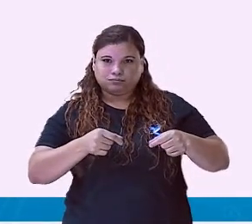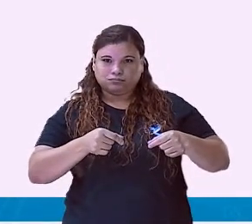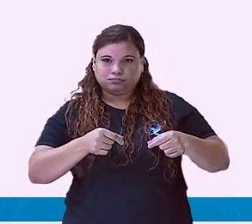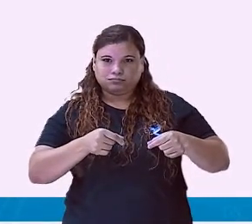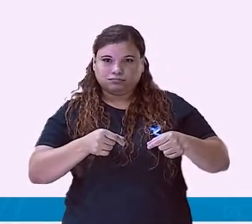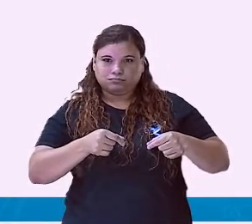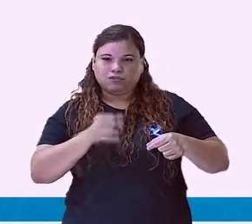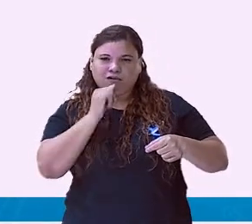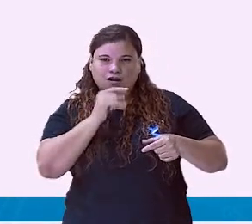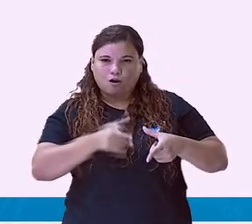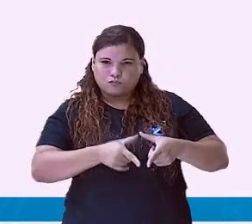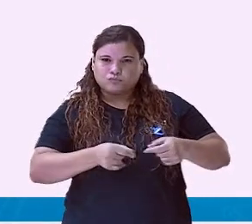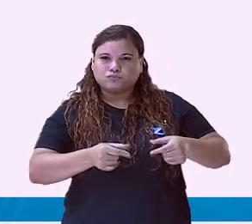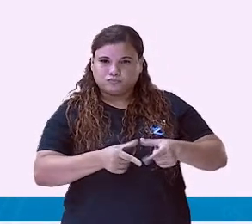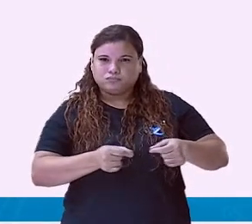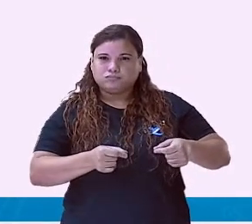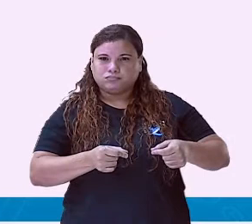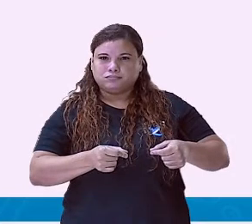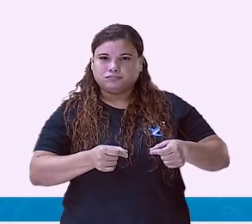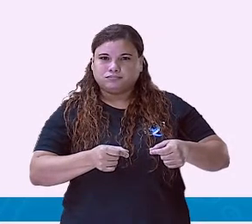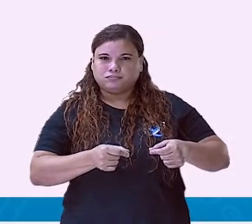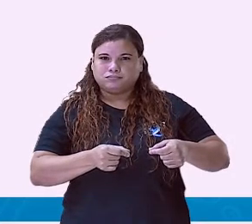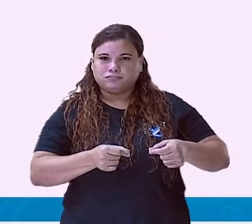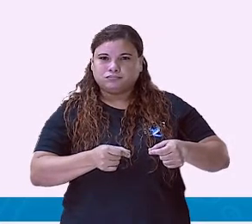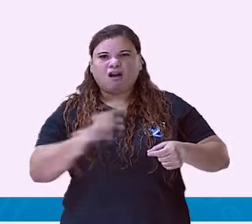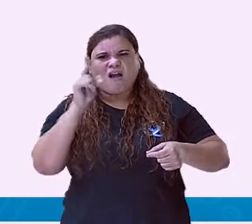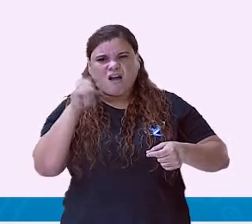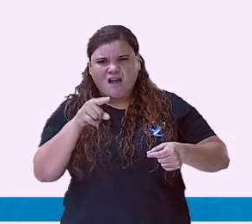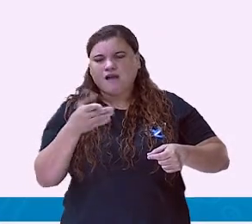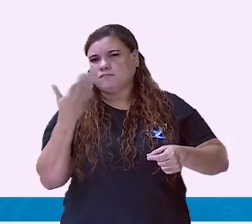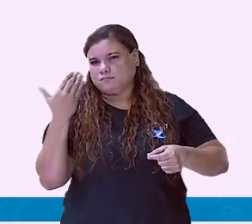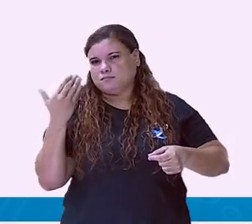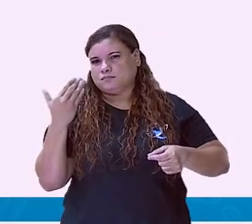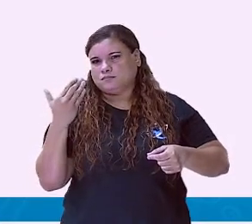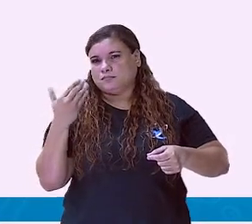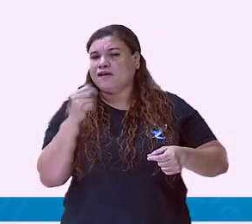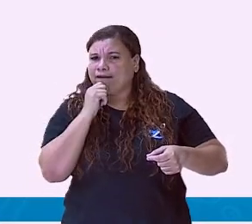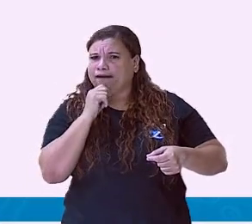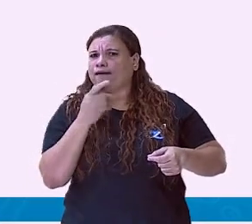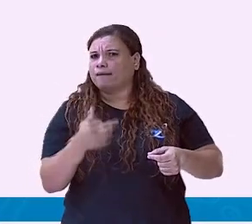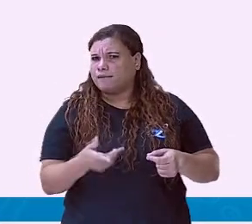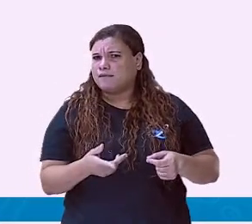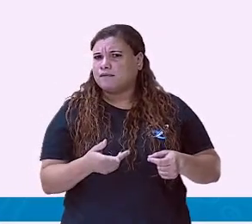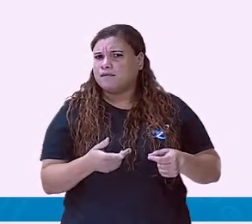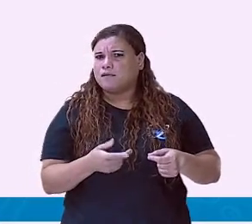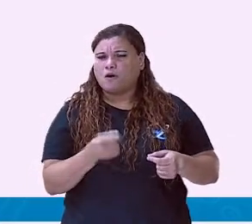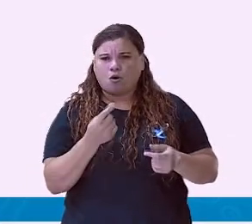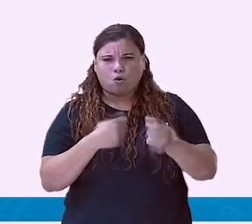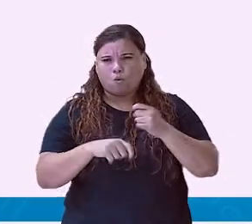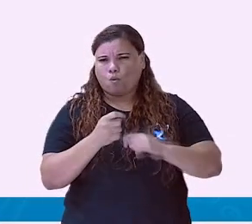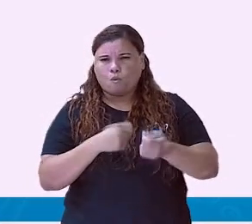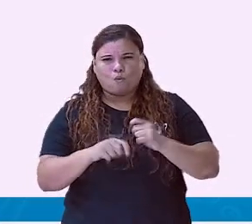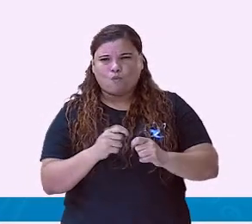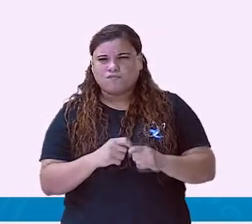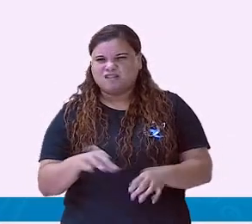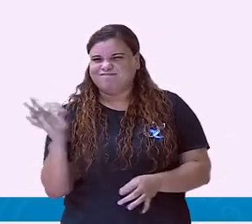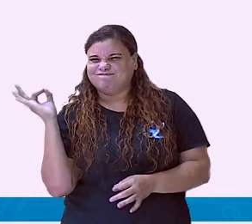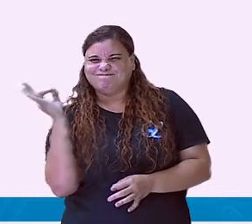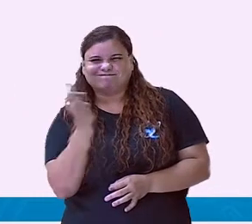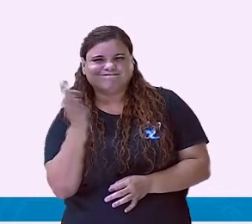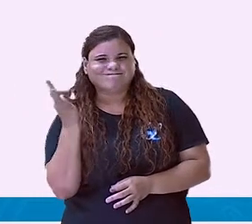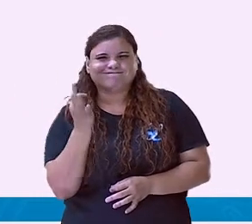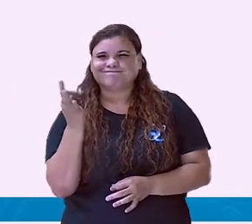segunda economia, a maior economia. É um país que tem um desenvolvimento tecnológico